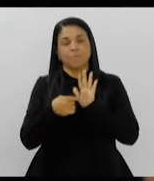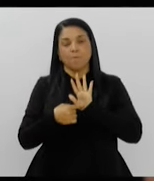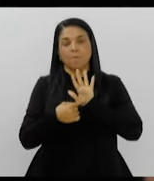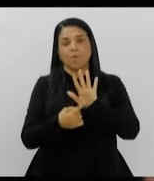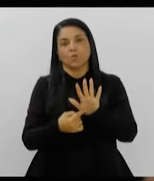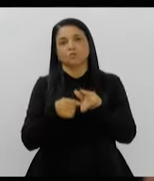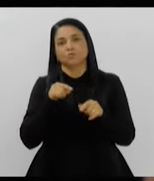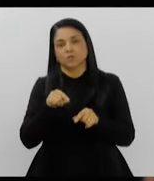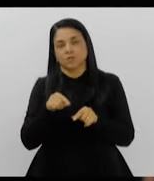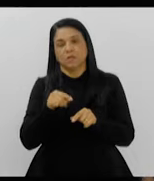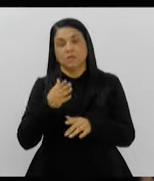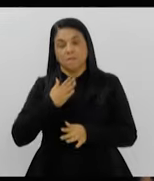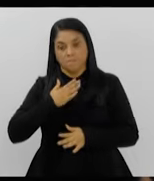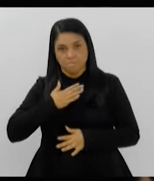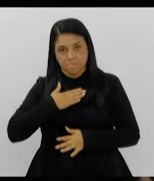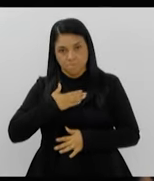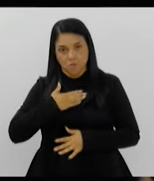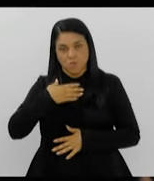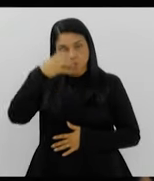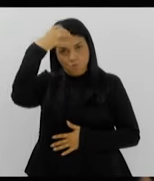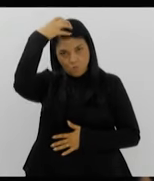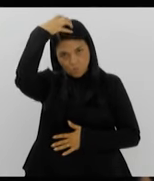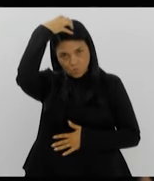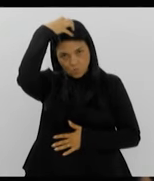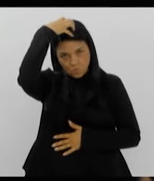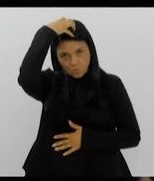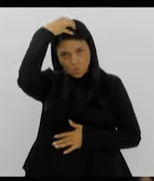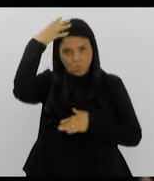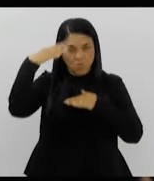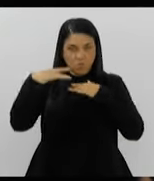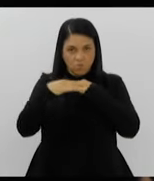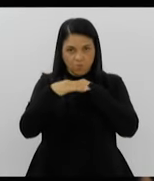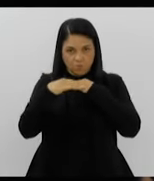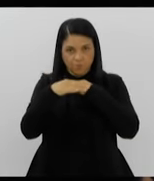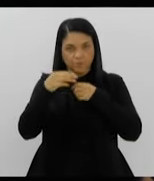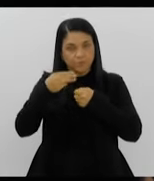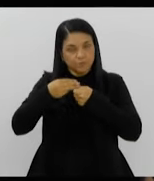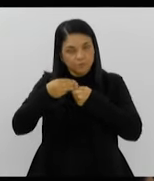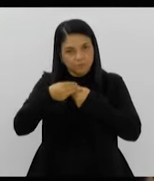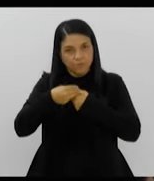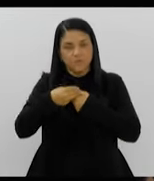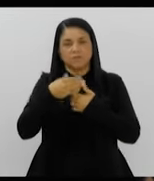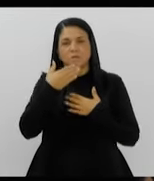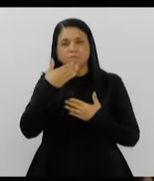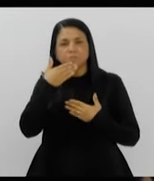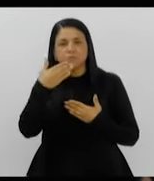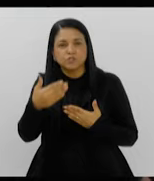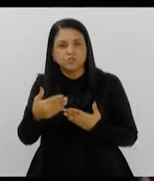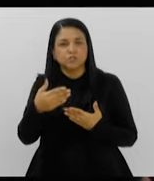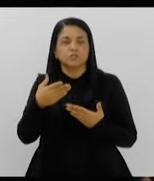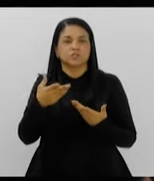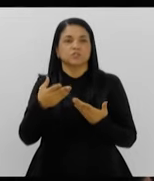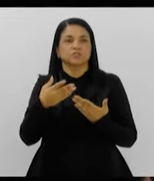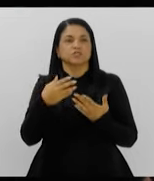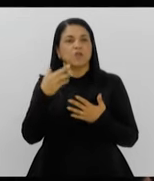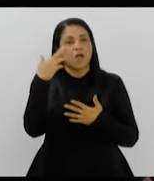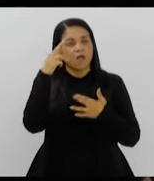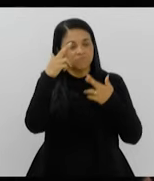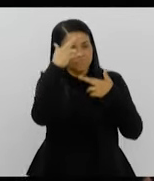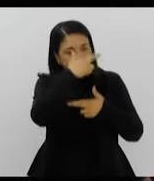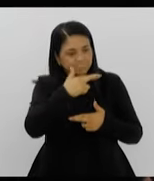FAETEC do meu município de Angra dos Reis. Já fiz solicitação, já foi feita